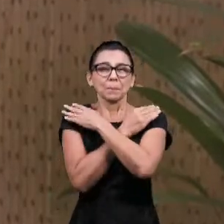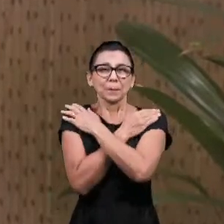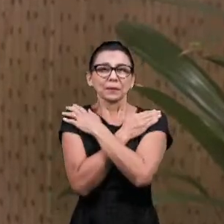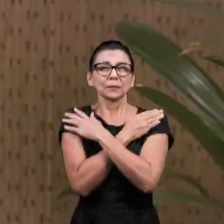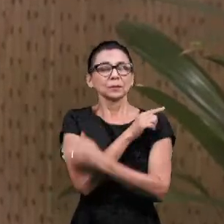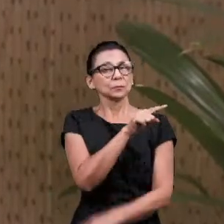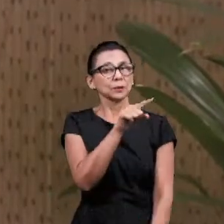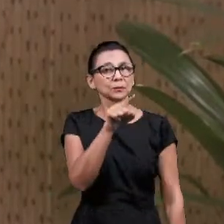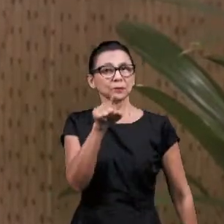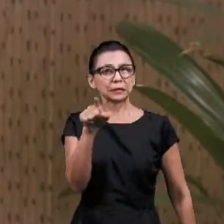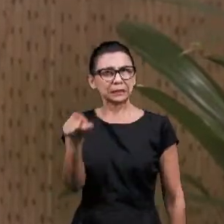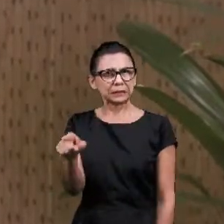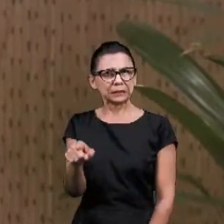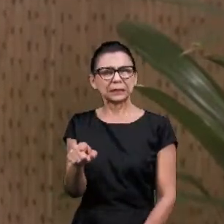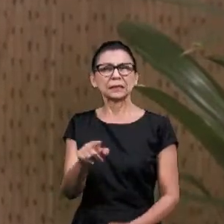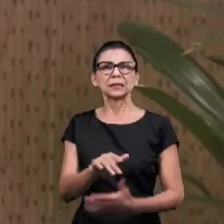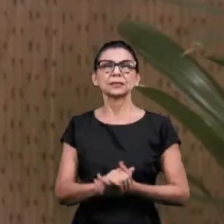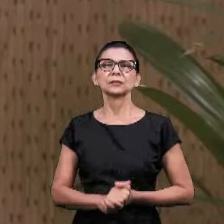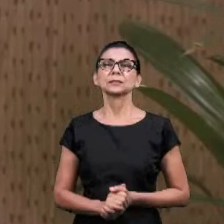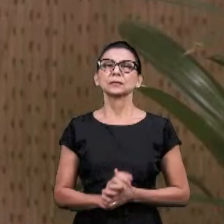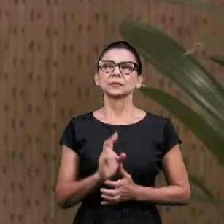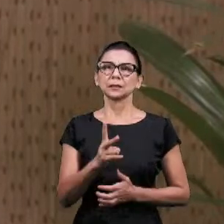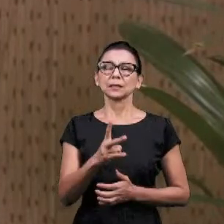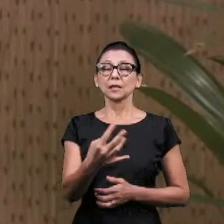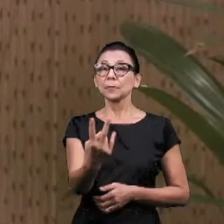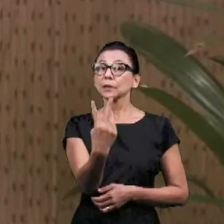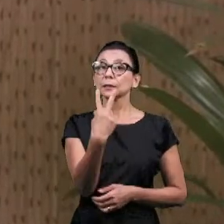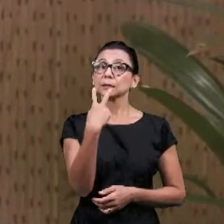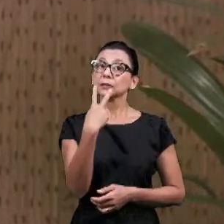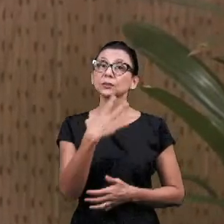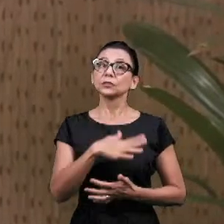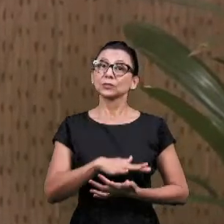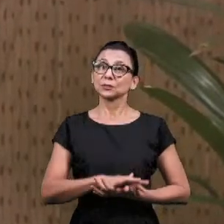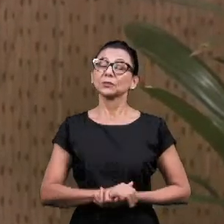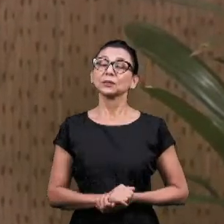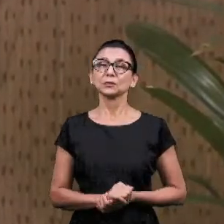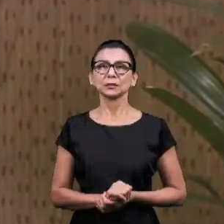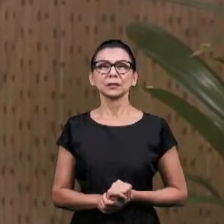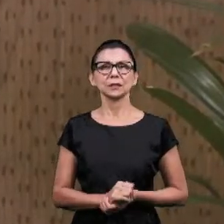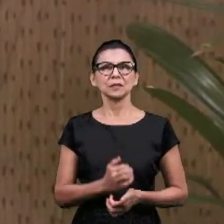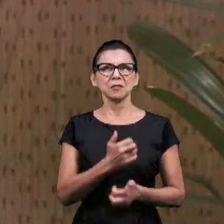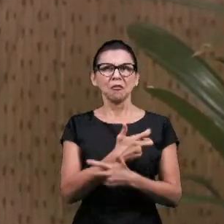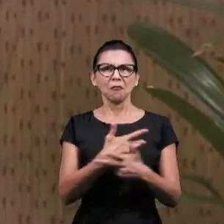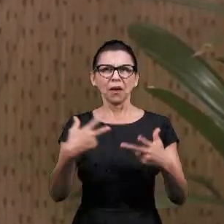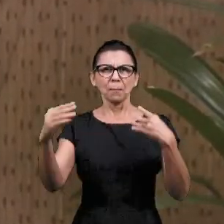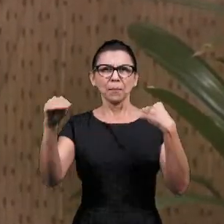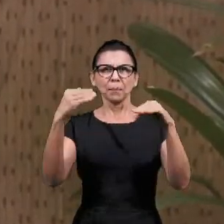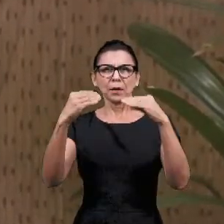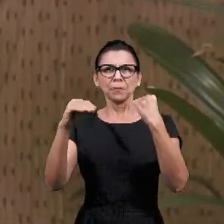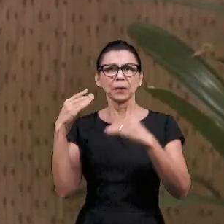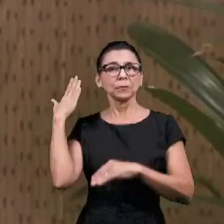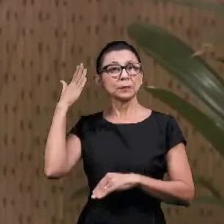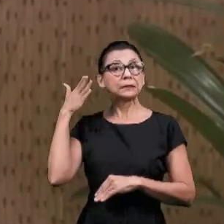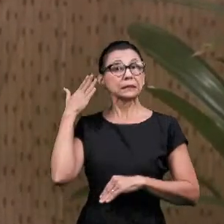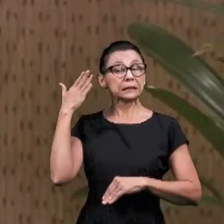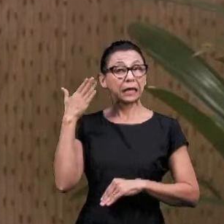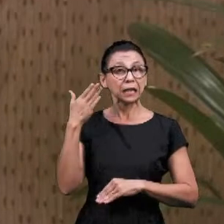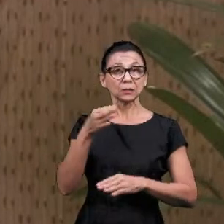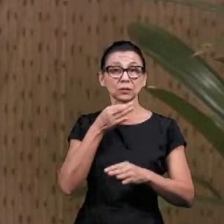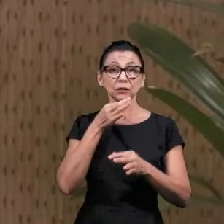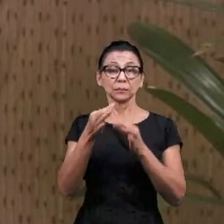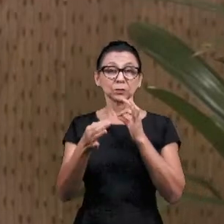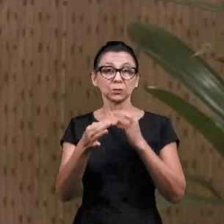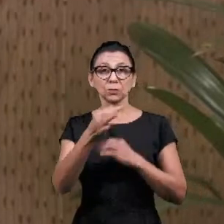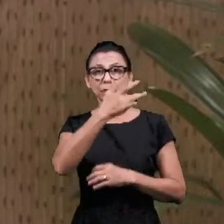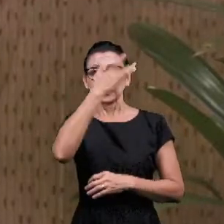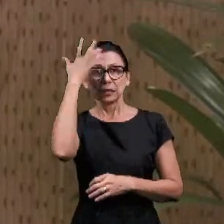está sempre conectado conosco. Temos recebido diversas mensagens de irmãos que não perdem esse momento, né? Que